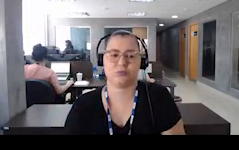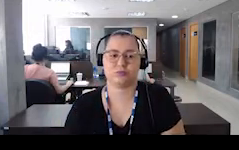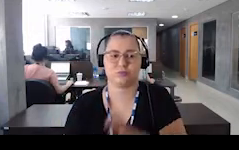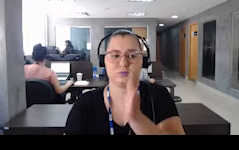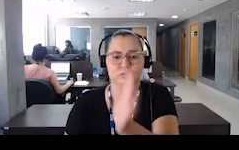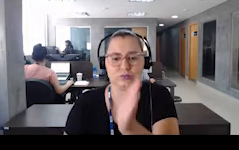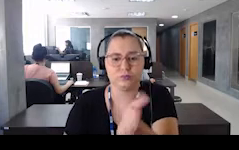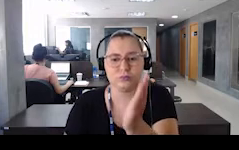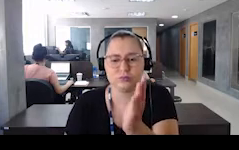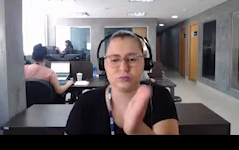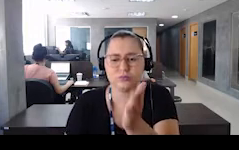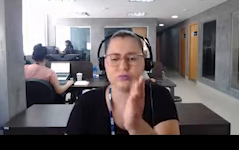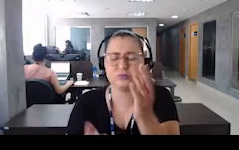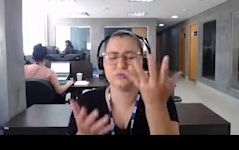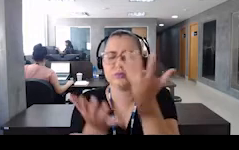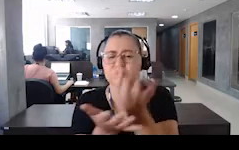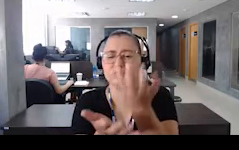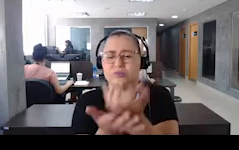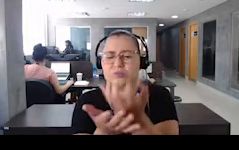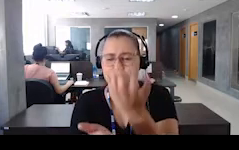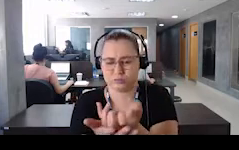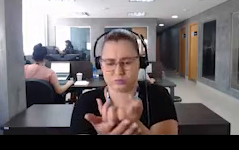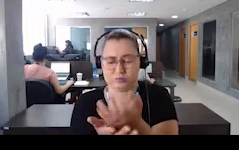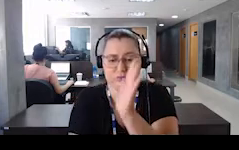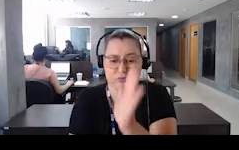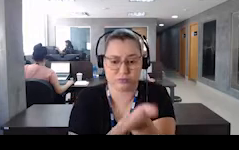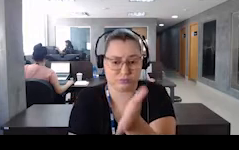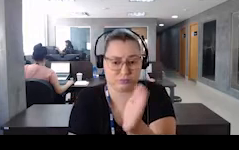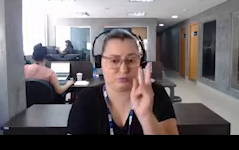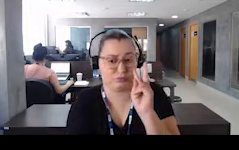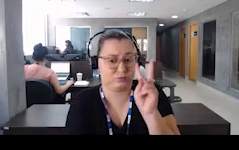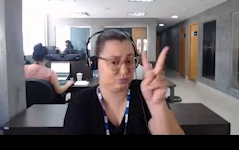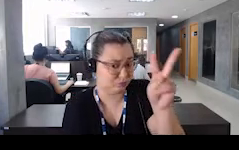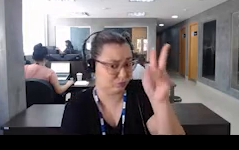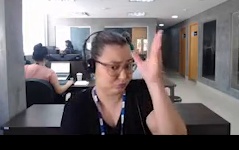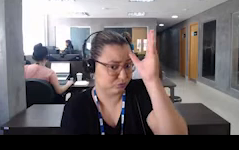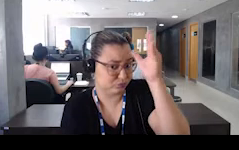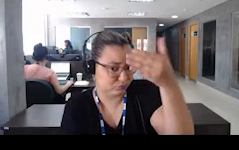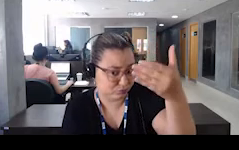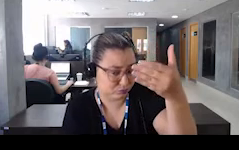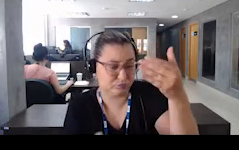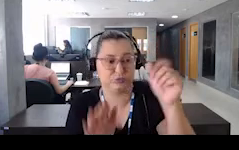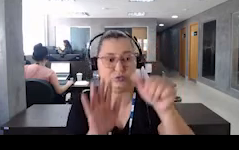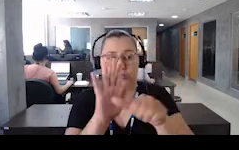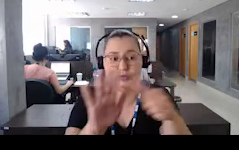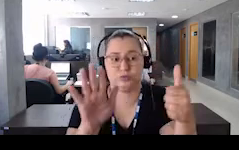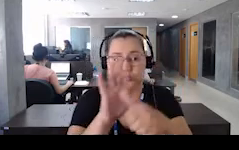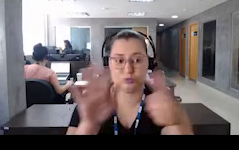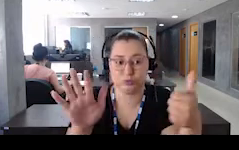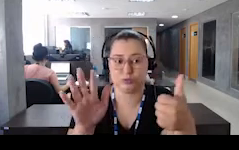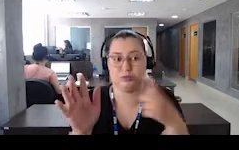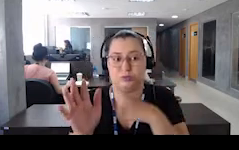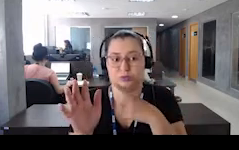já deixei salvo aqui com vocês, né? Então, aqui, por exemplo, ó, a gente já praticamente resolveu aí, né, o desafio 1,